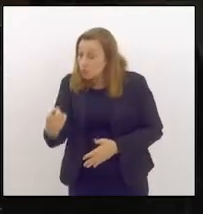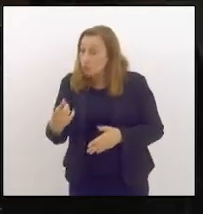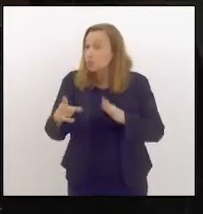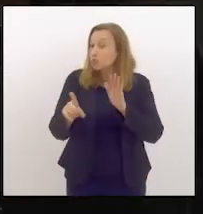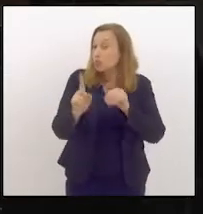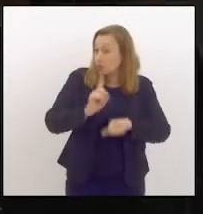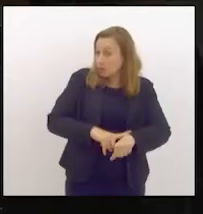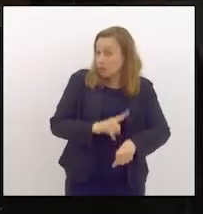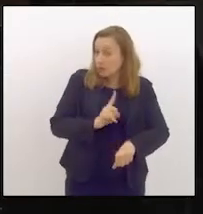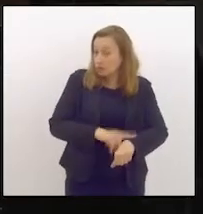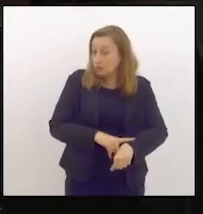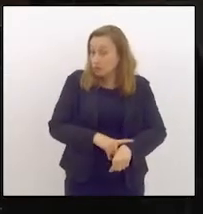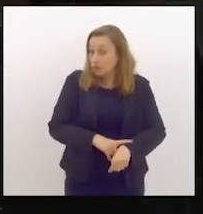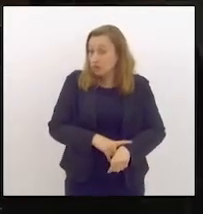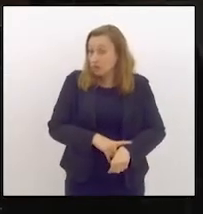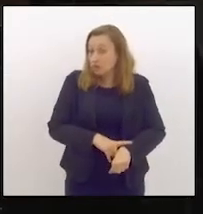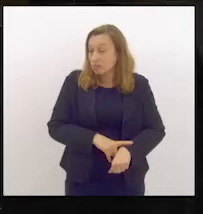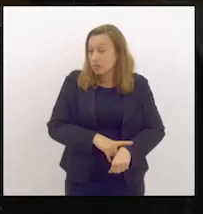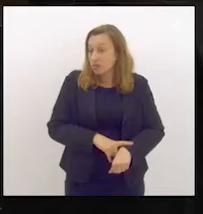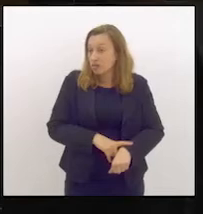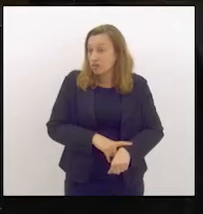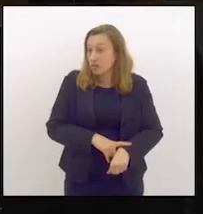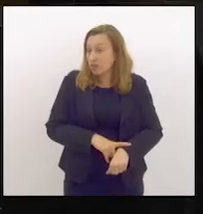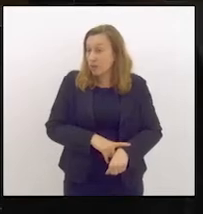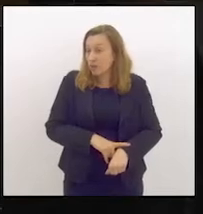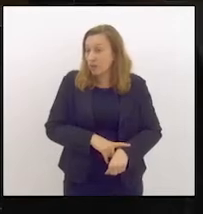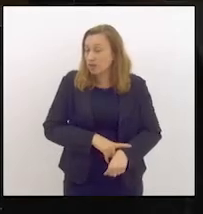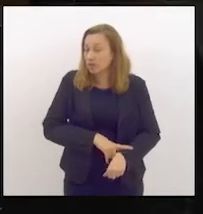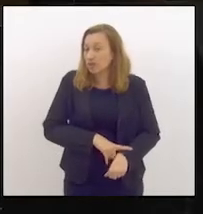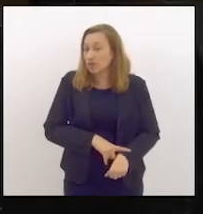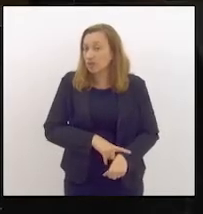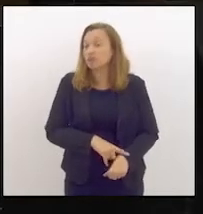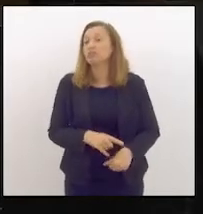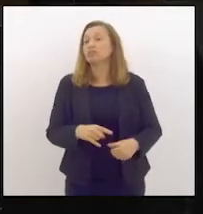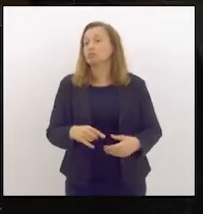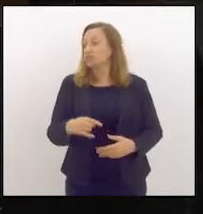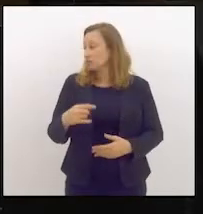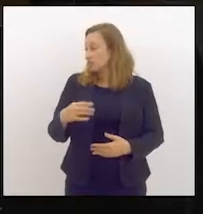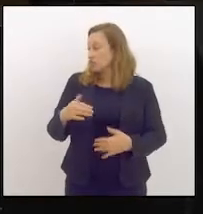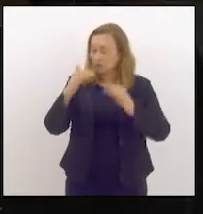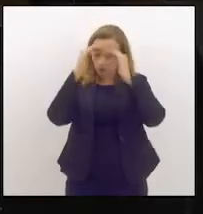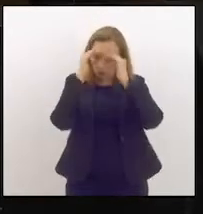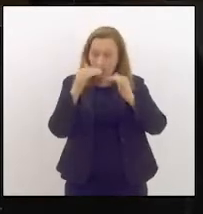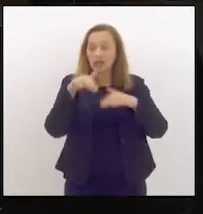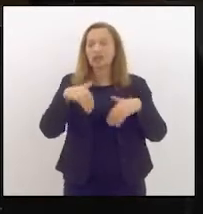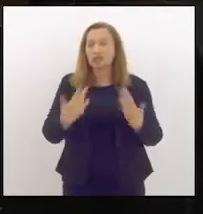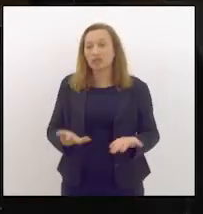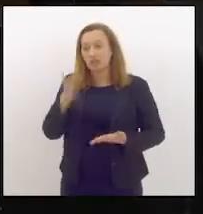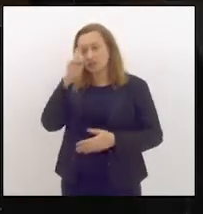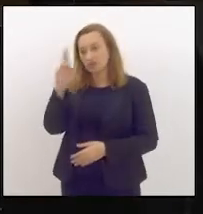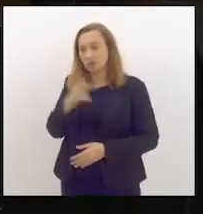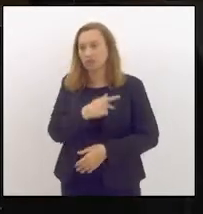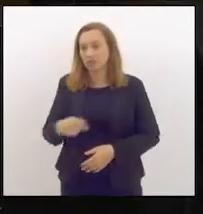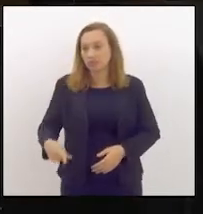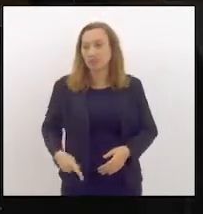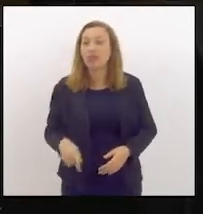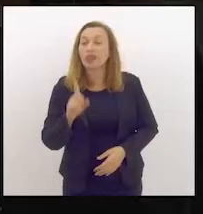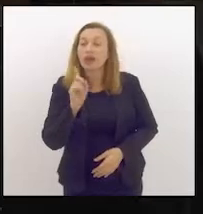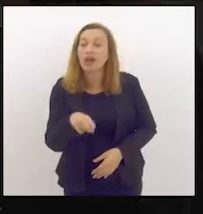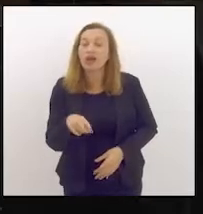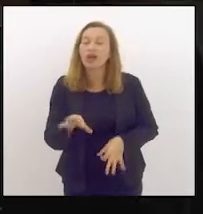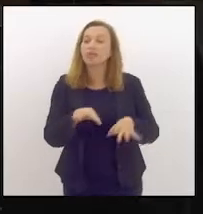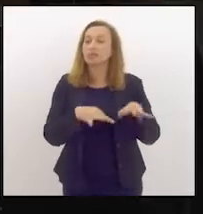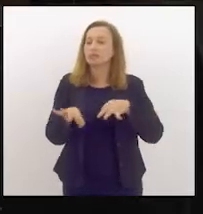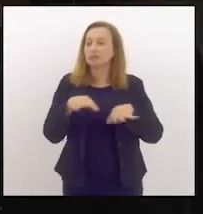legislatura é não sendo obedecido Então o senhor presidente essa esse é um